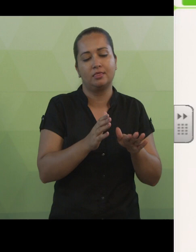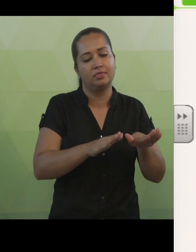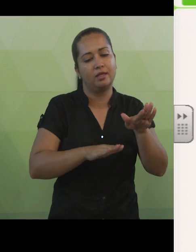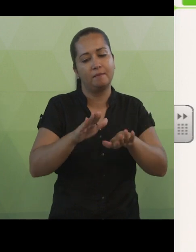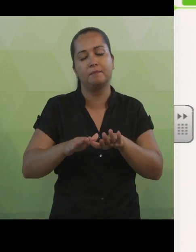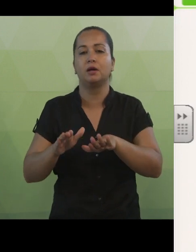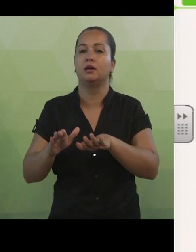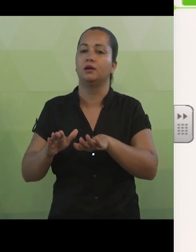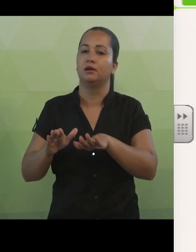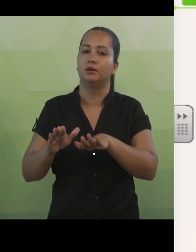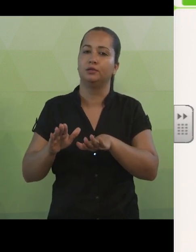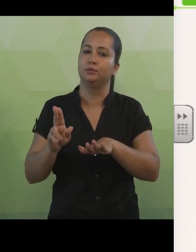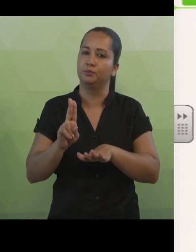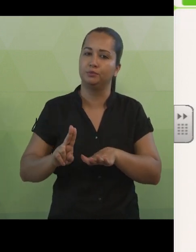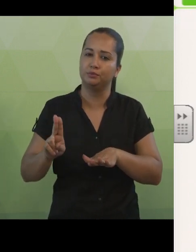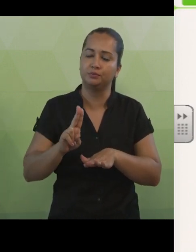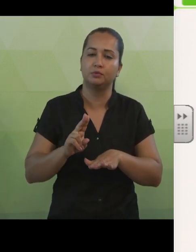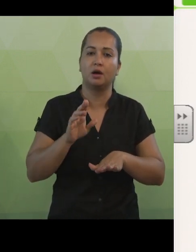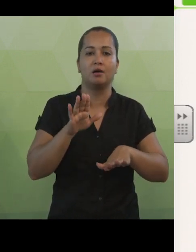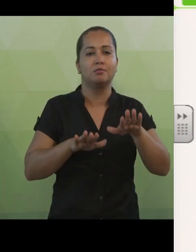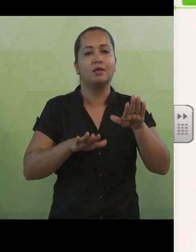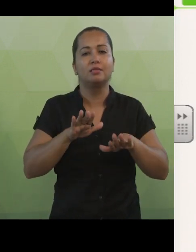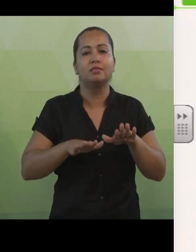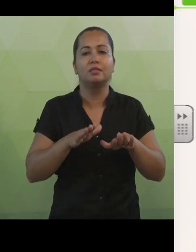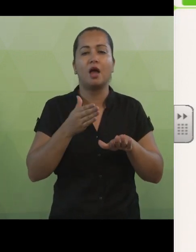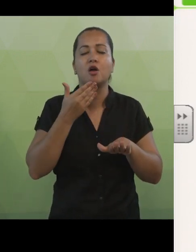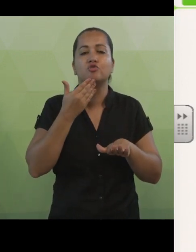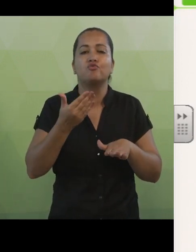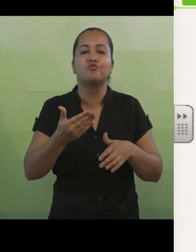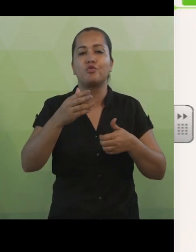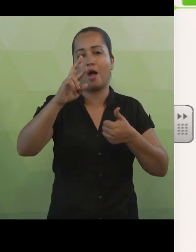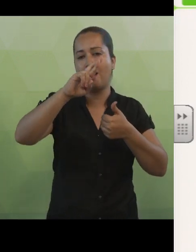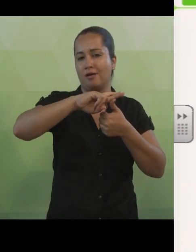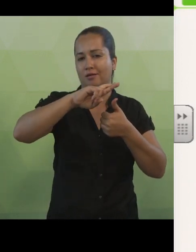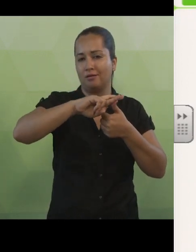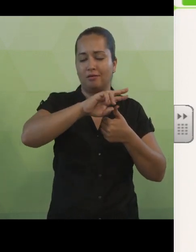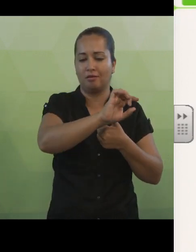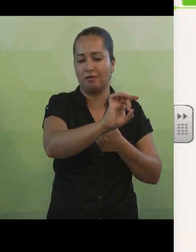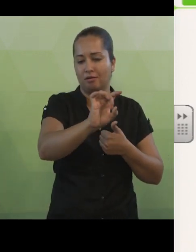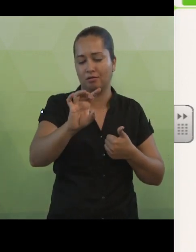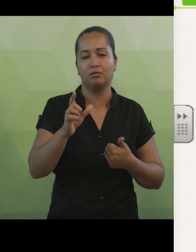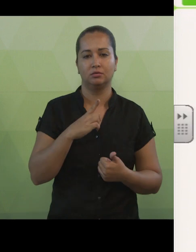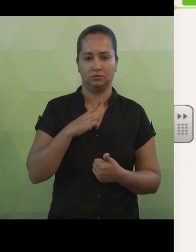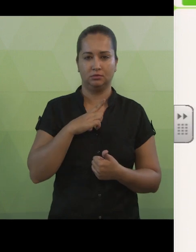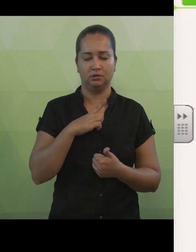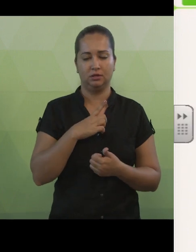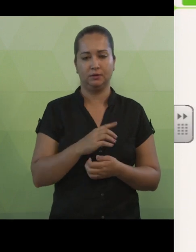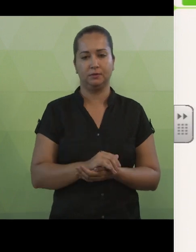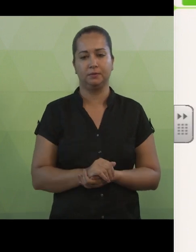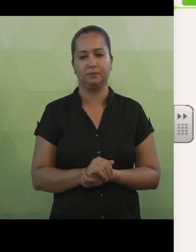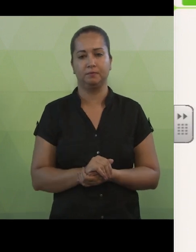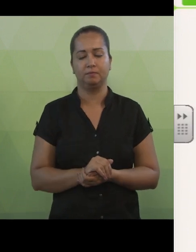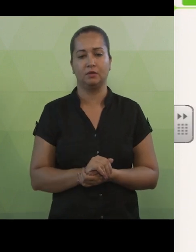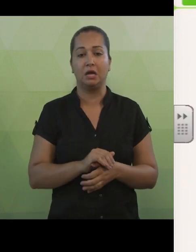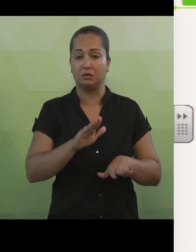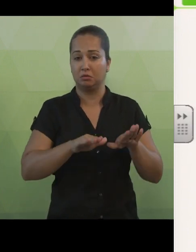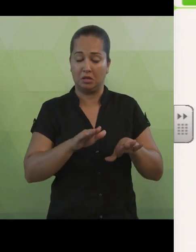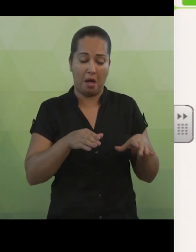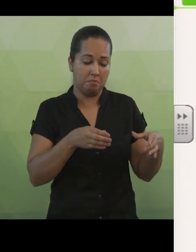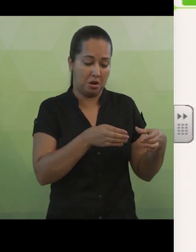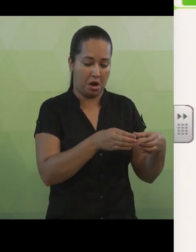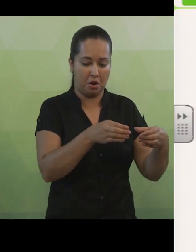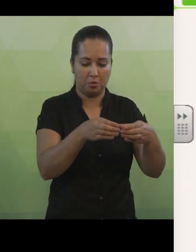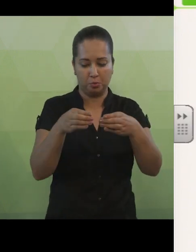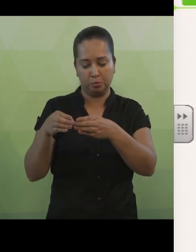de acordo com o papel que ele executa na empresa. A visão ela possibilita criar novas tabelas lógicas, restringindo ou agrupando